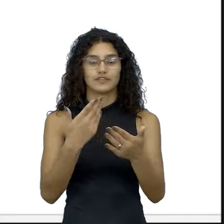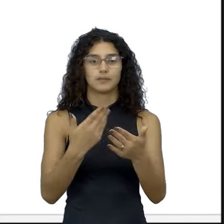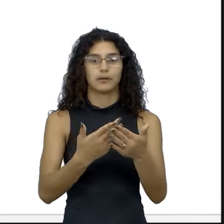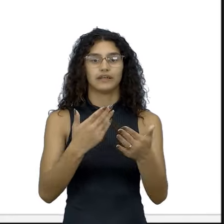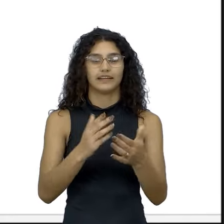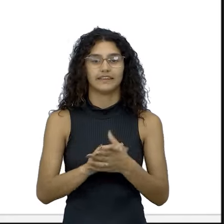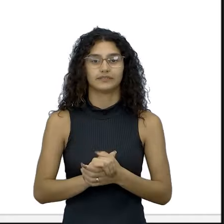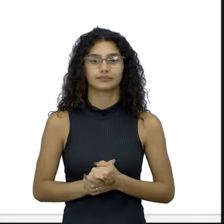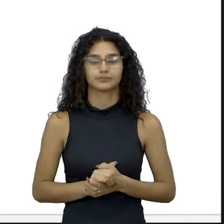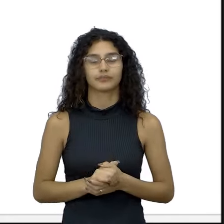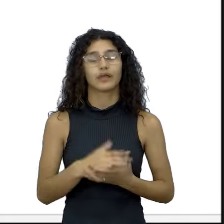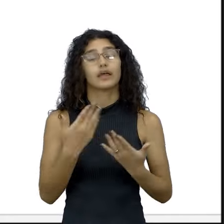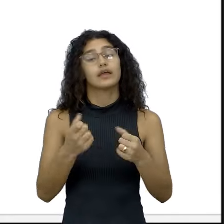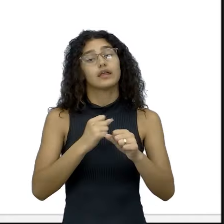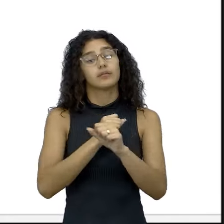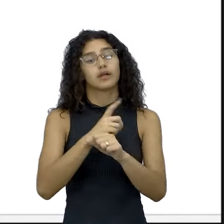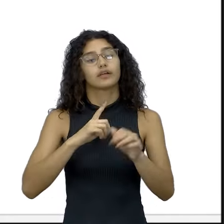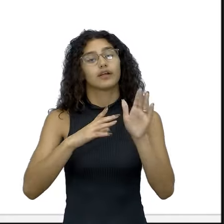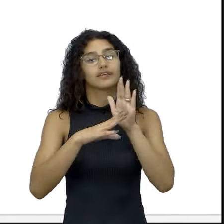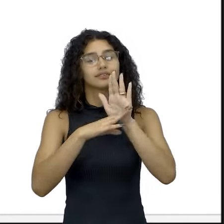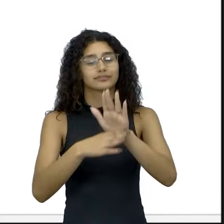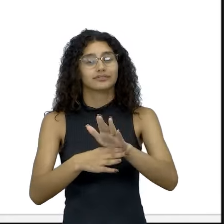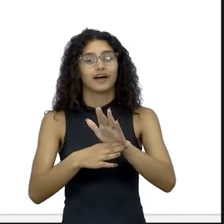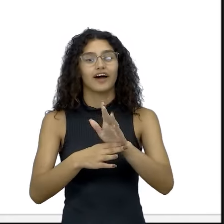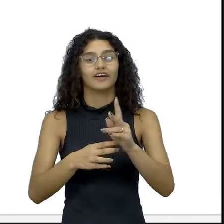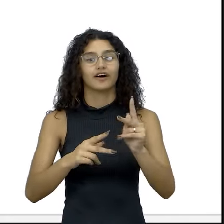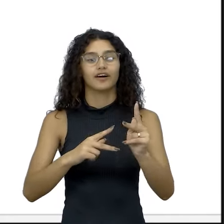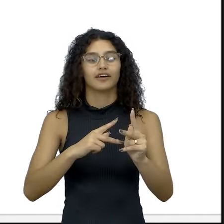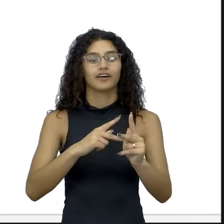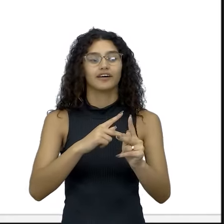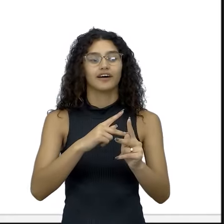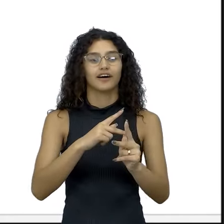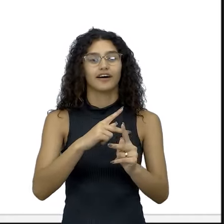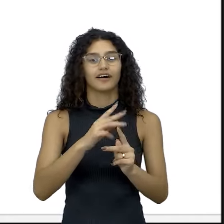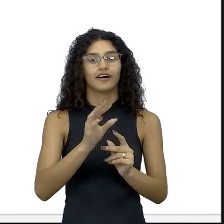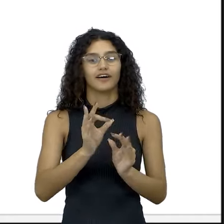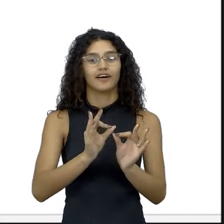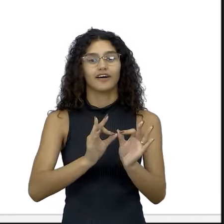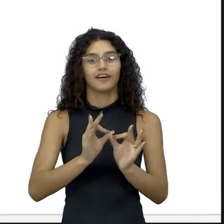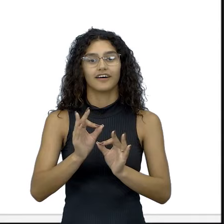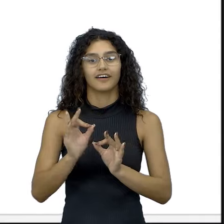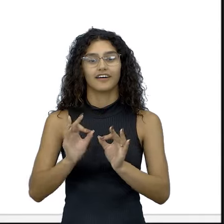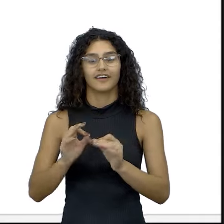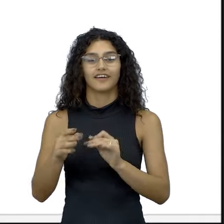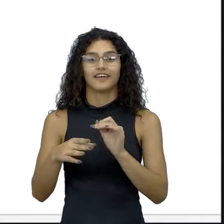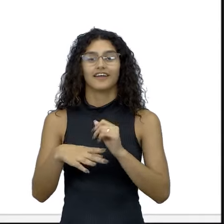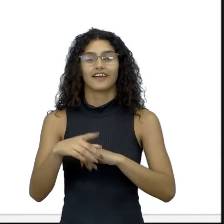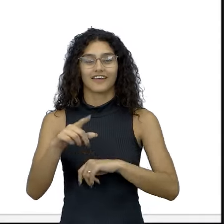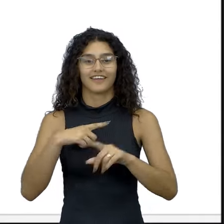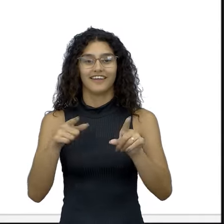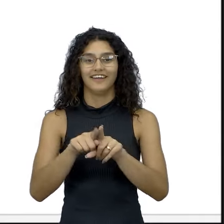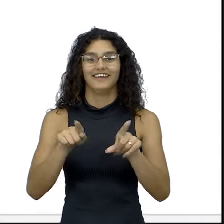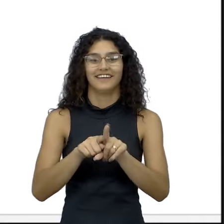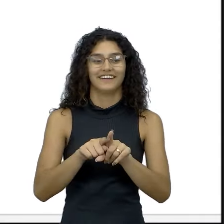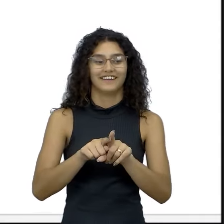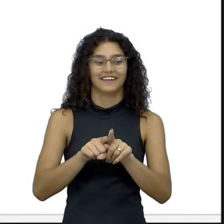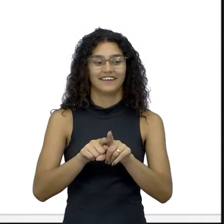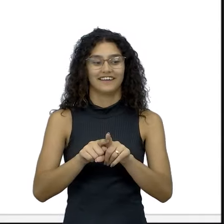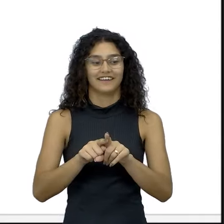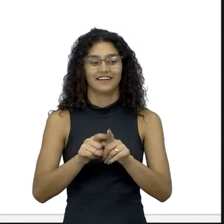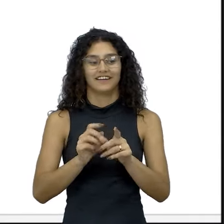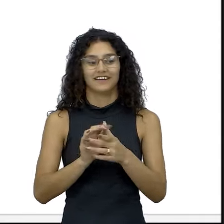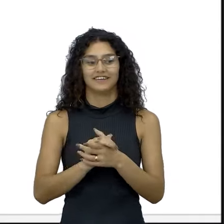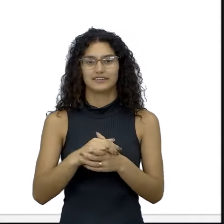E eu espero ter contribuído para ampliar e aprimorar essas reflexões sobre essas condições, né, e os ganhos didáticos que nós temos